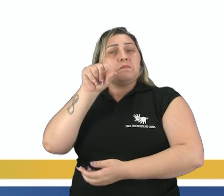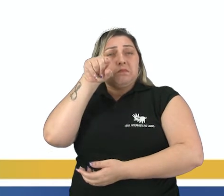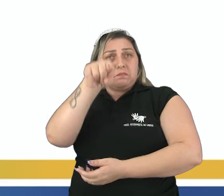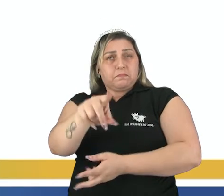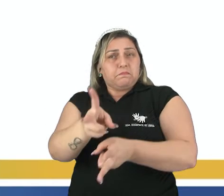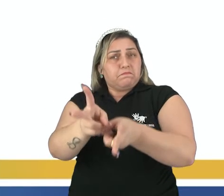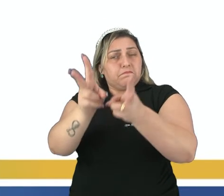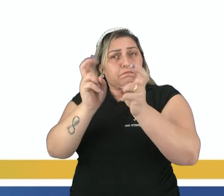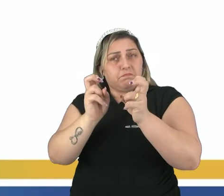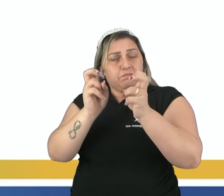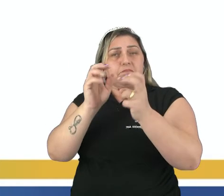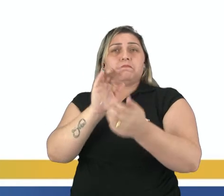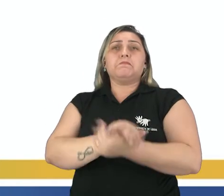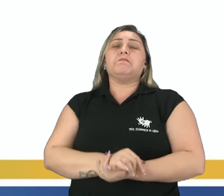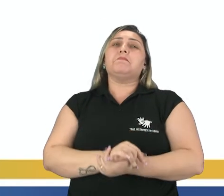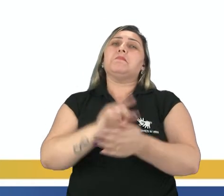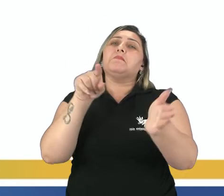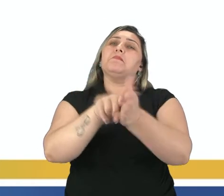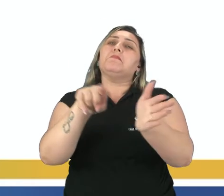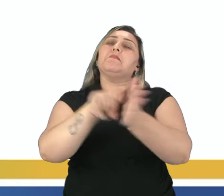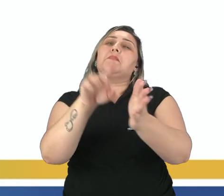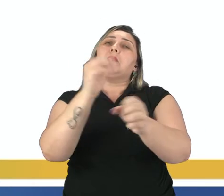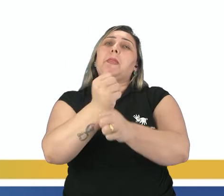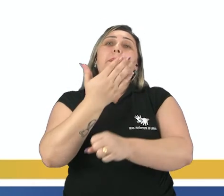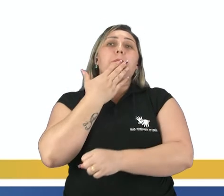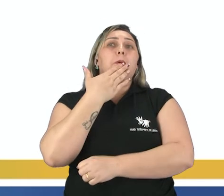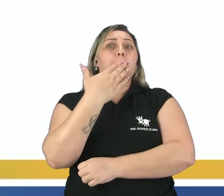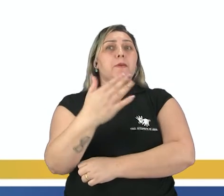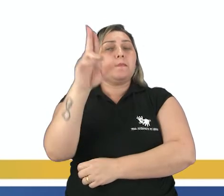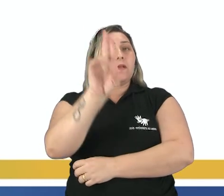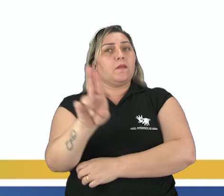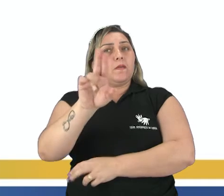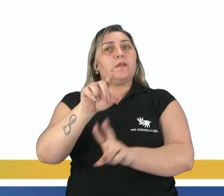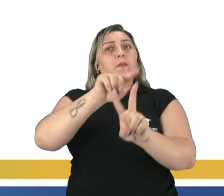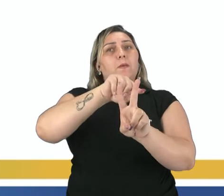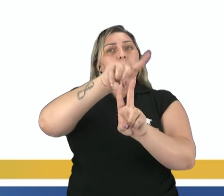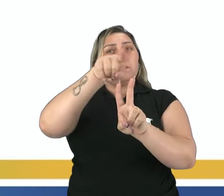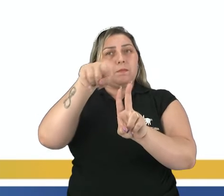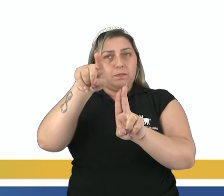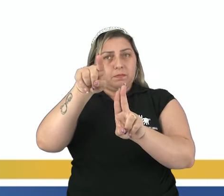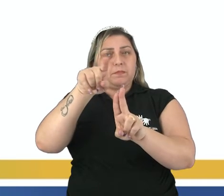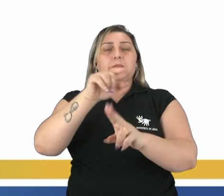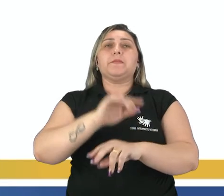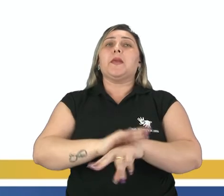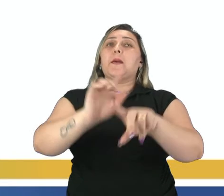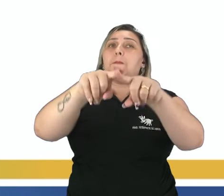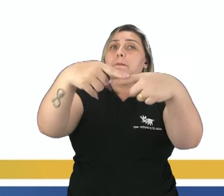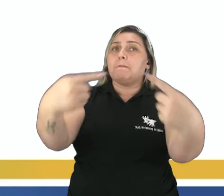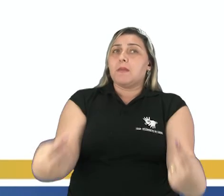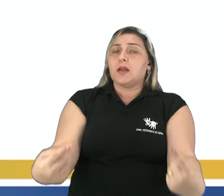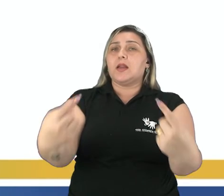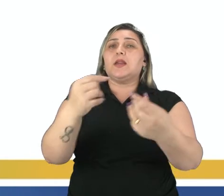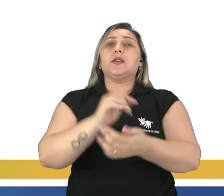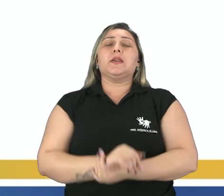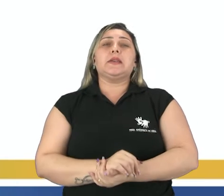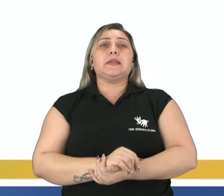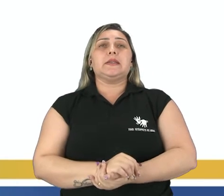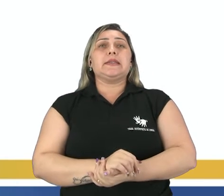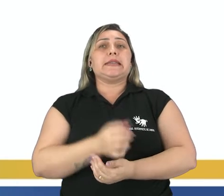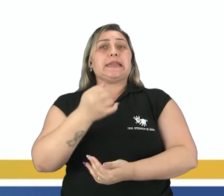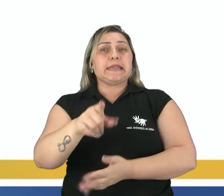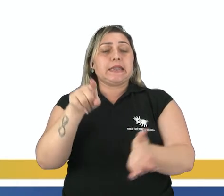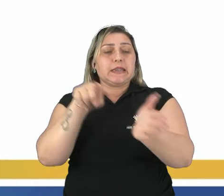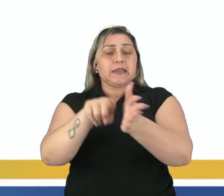vocês perceberam no enunciado da questão que ele não pediu para utilizar o π. Mas caso a